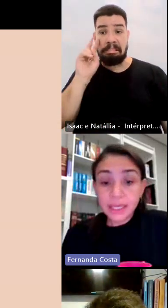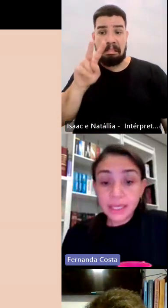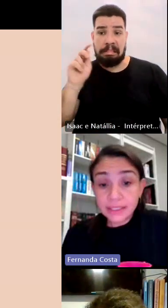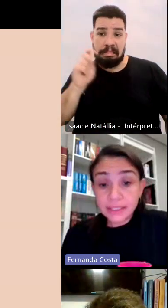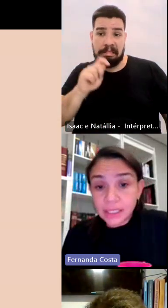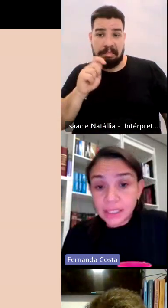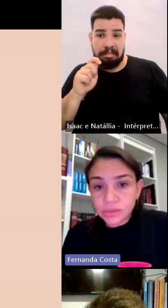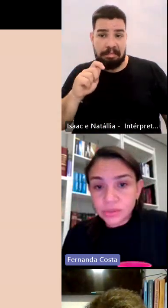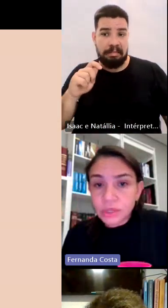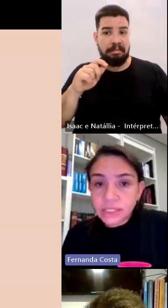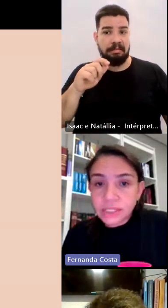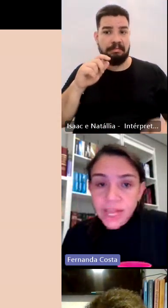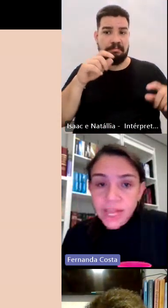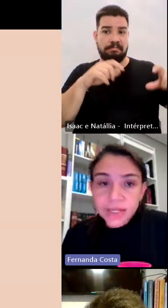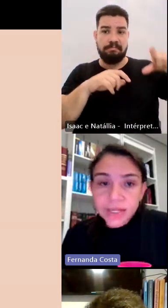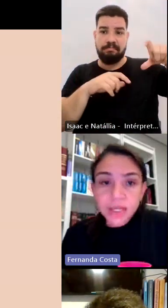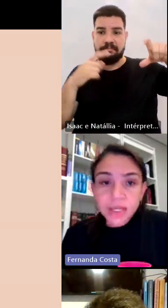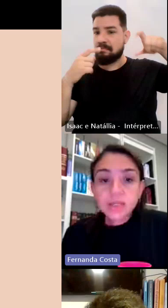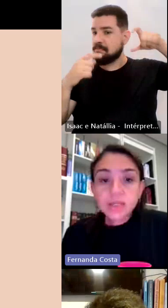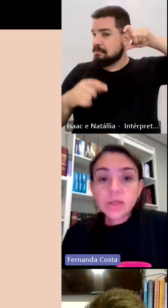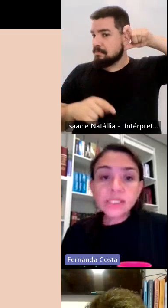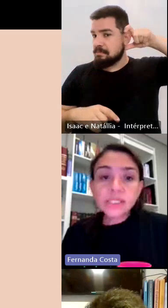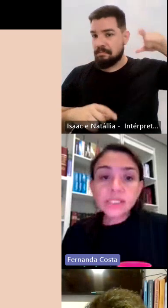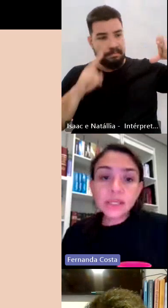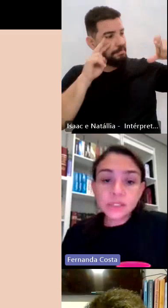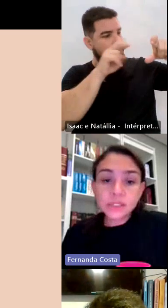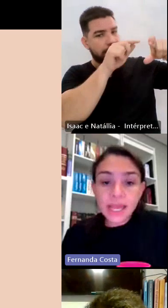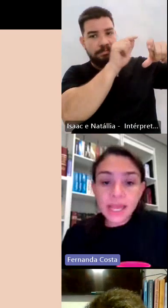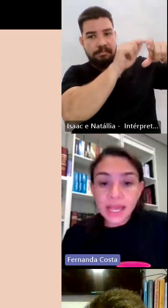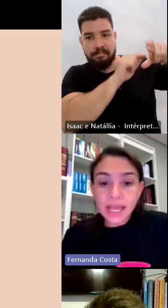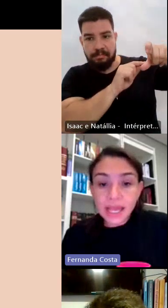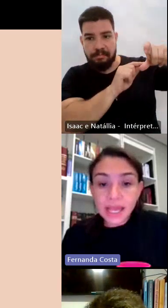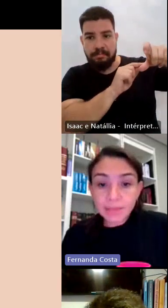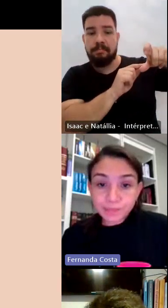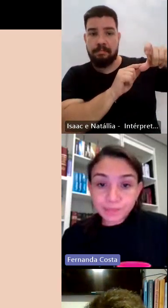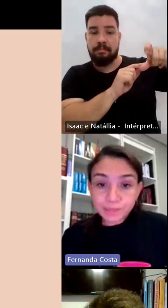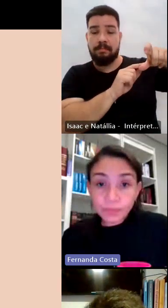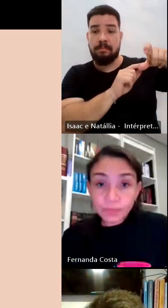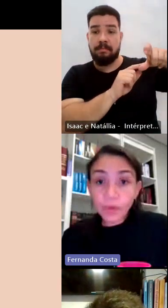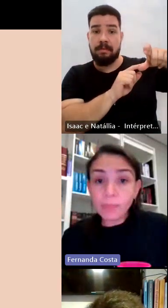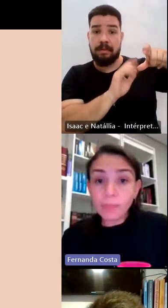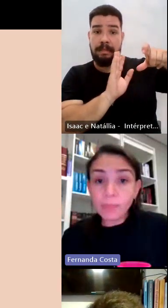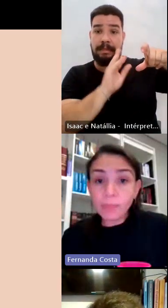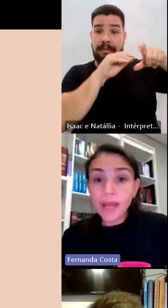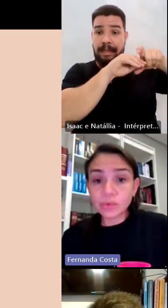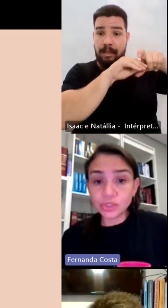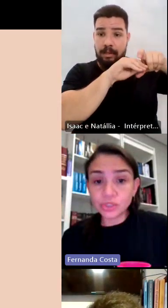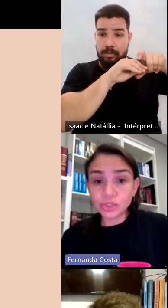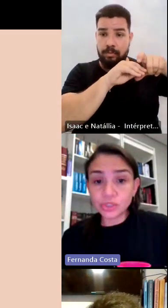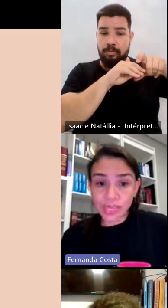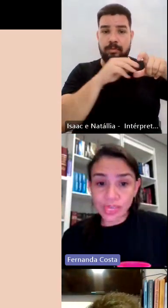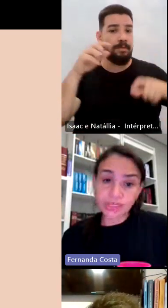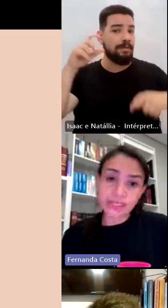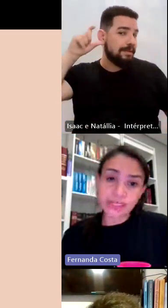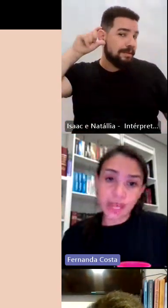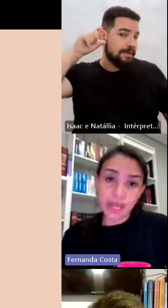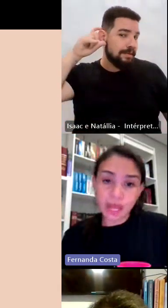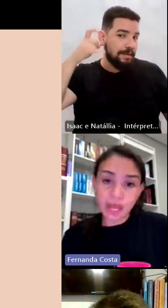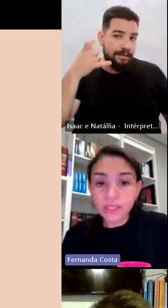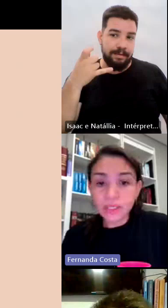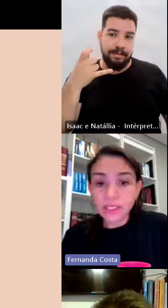E aí, ainda dentro da orelha externa, nós temos o meato acústico externo, que é